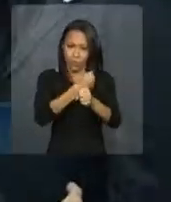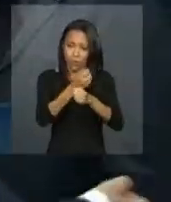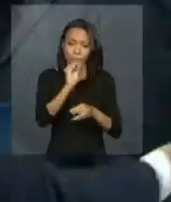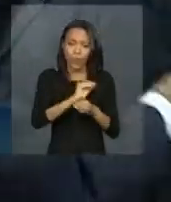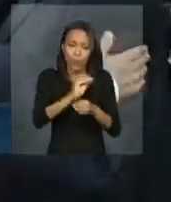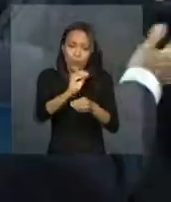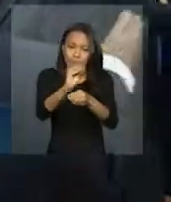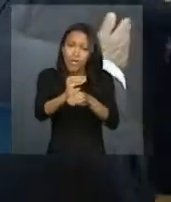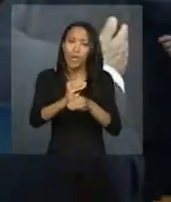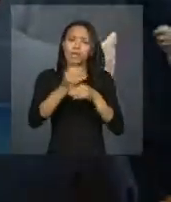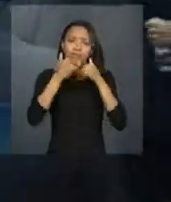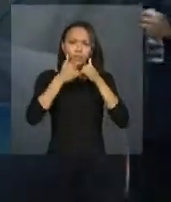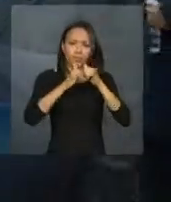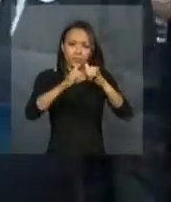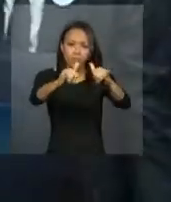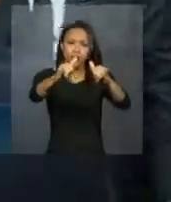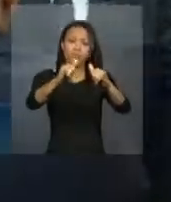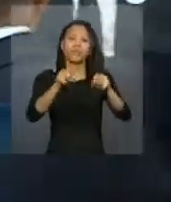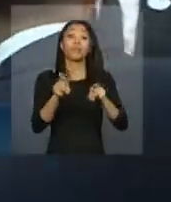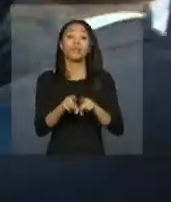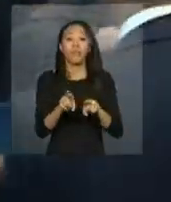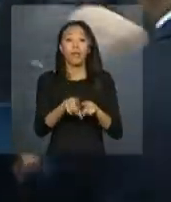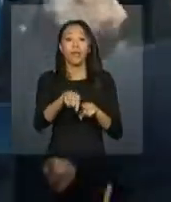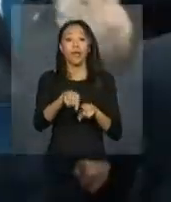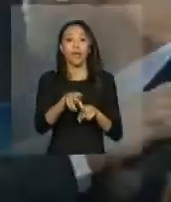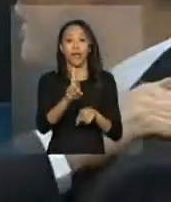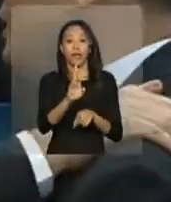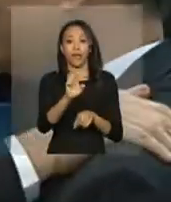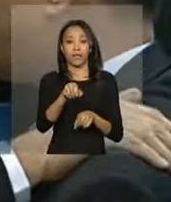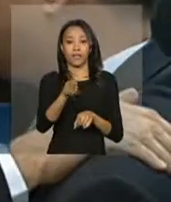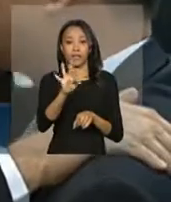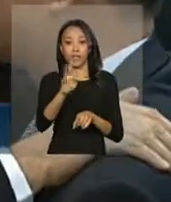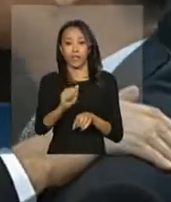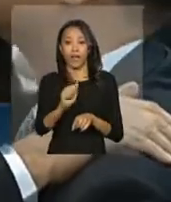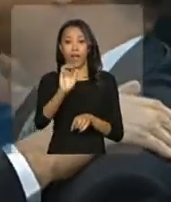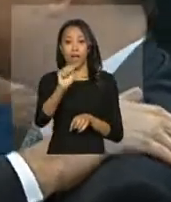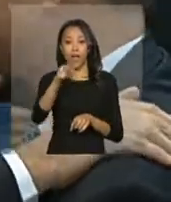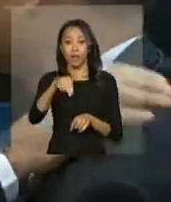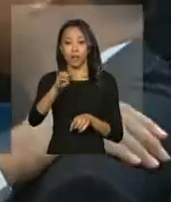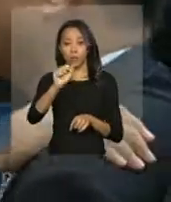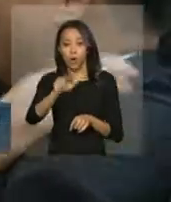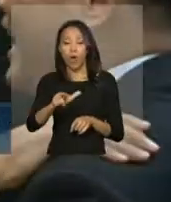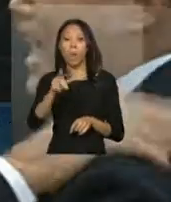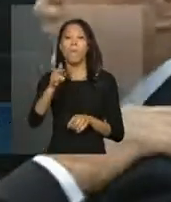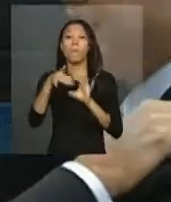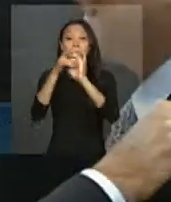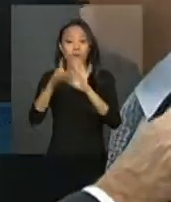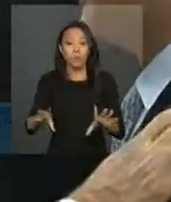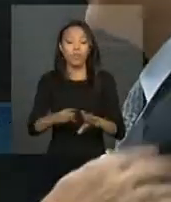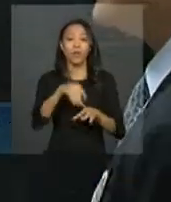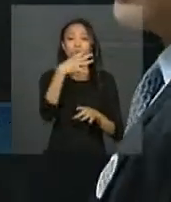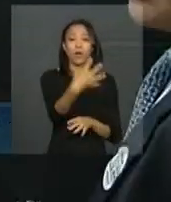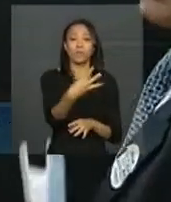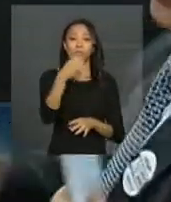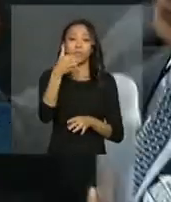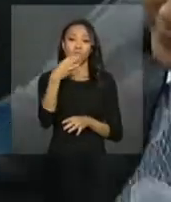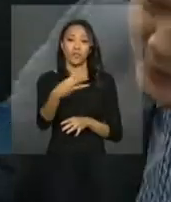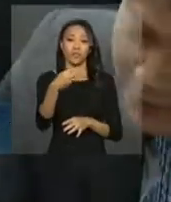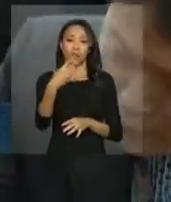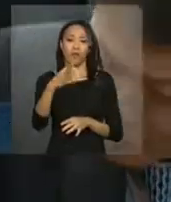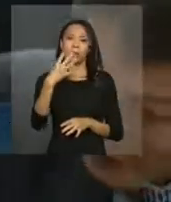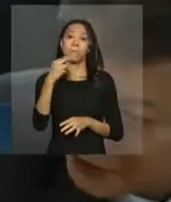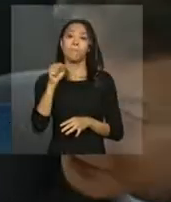manutenção da linha de transmissão a chamada receita anual permitida no valor de R 434